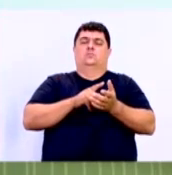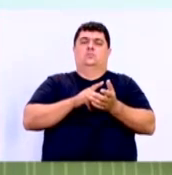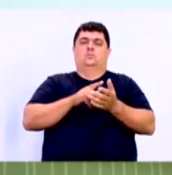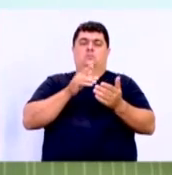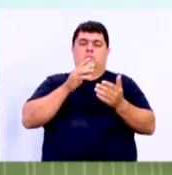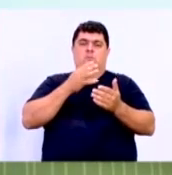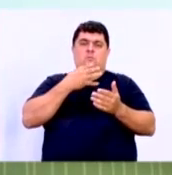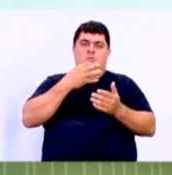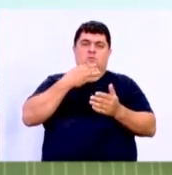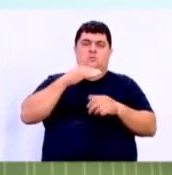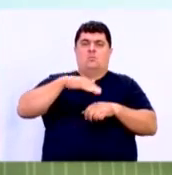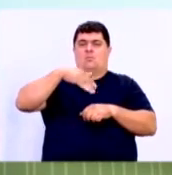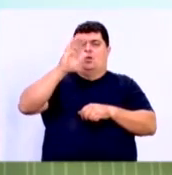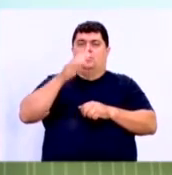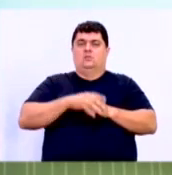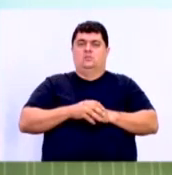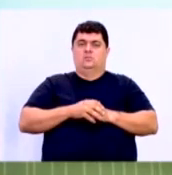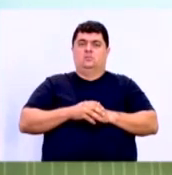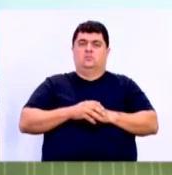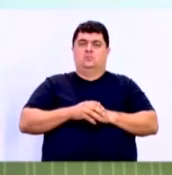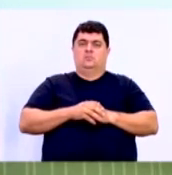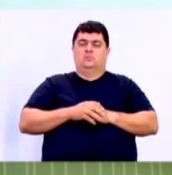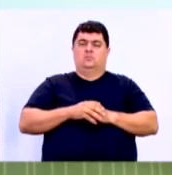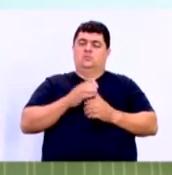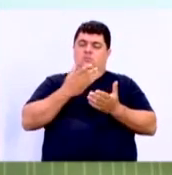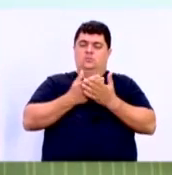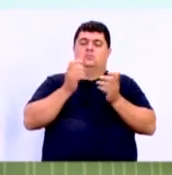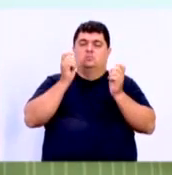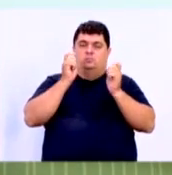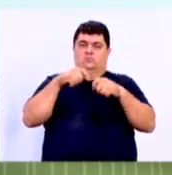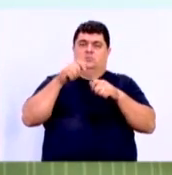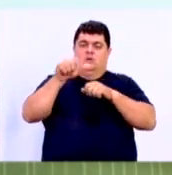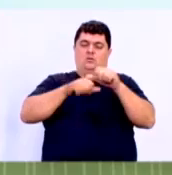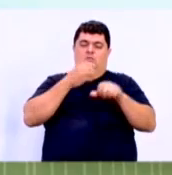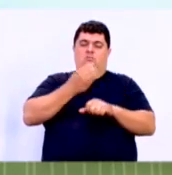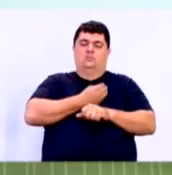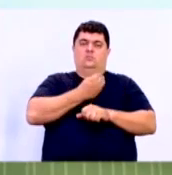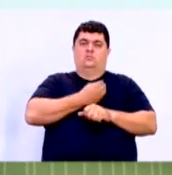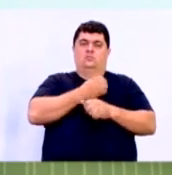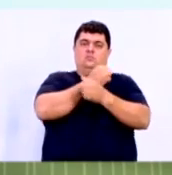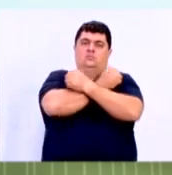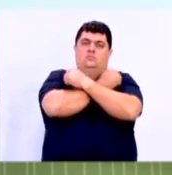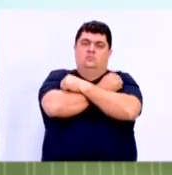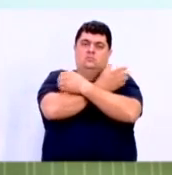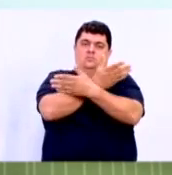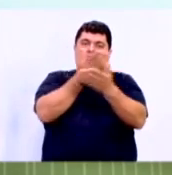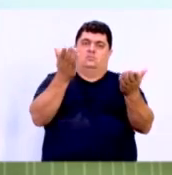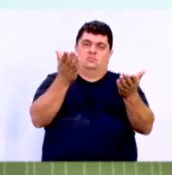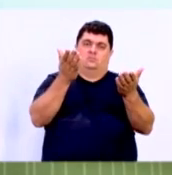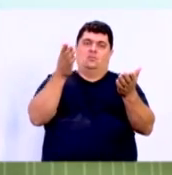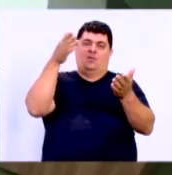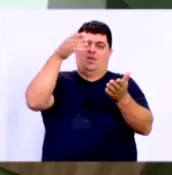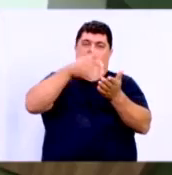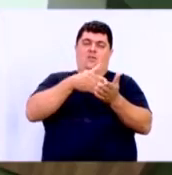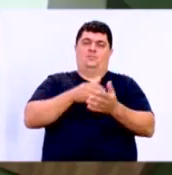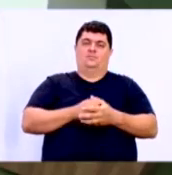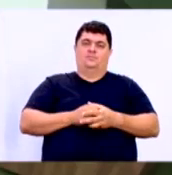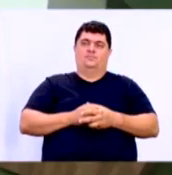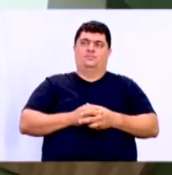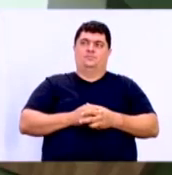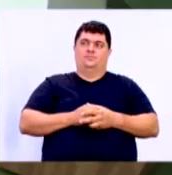nosso conhecimento, certo? E somente com o estudo a gente pode mudar a nossa vida. Um abraço a todos e ficamos por aqui.